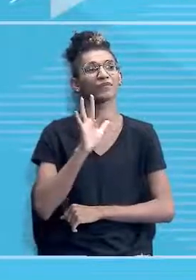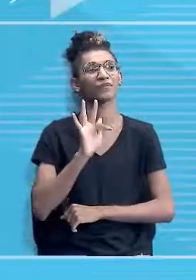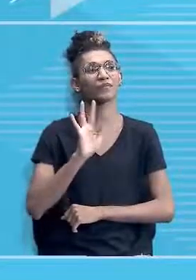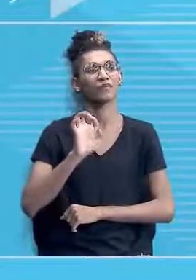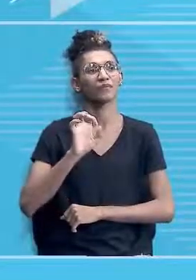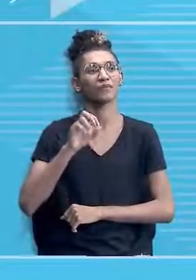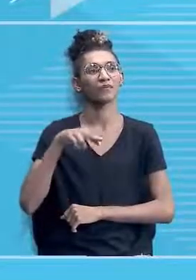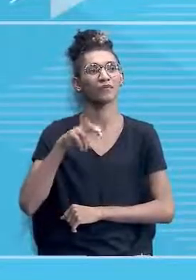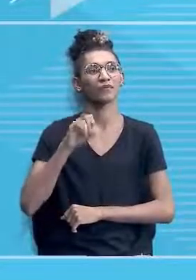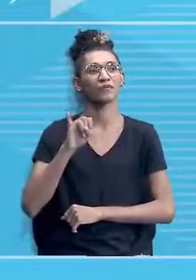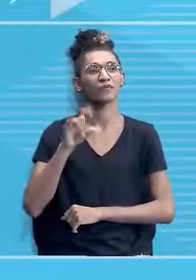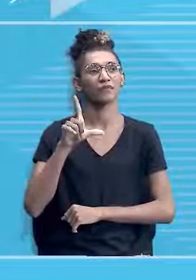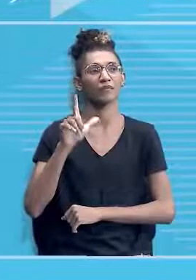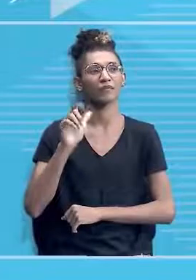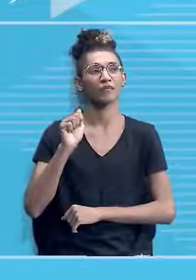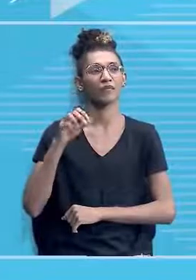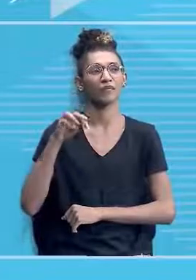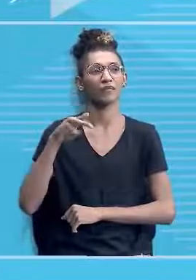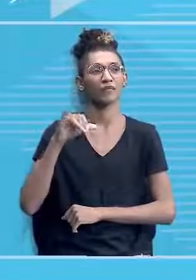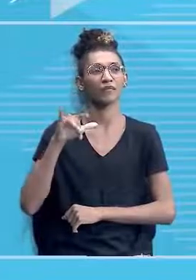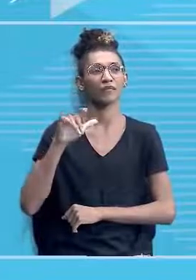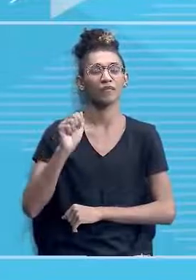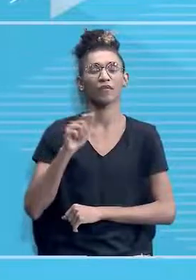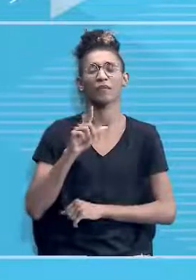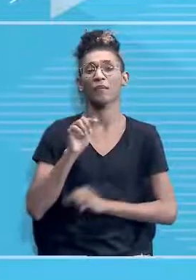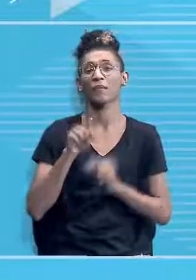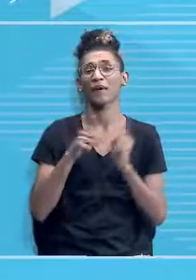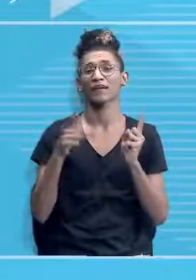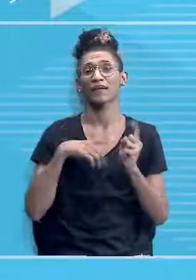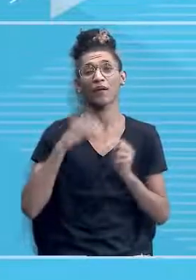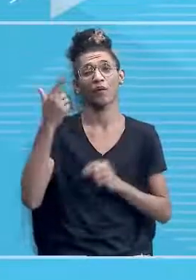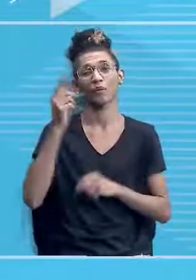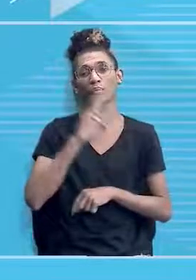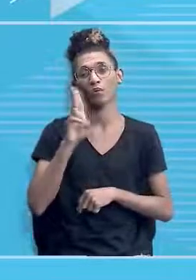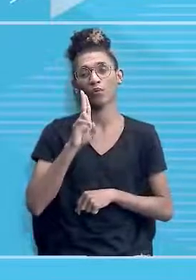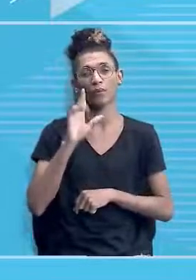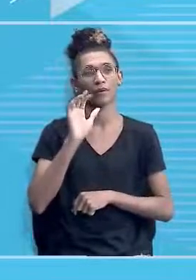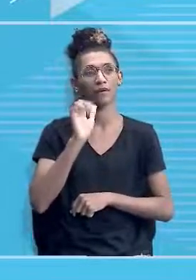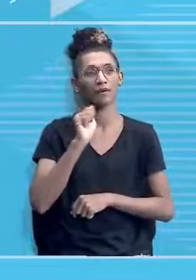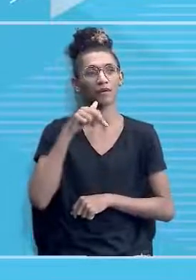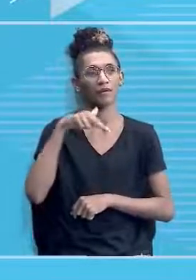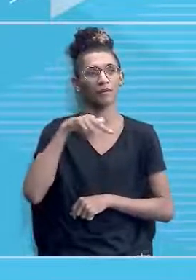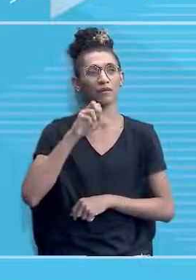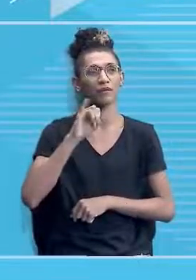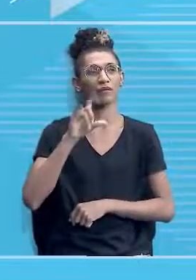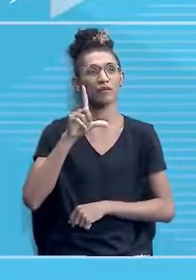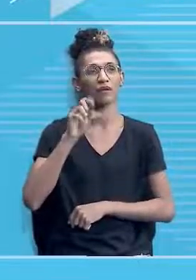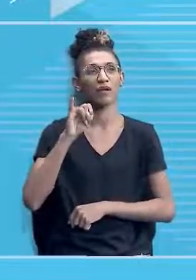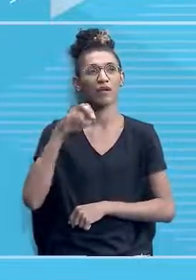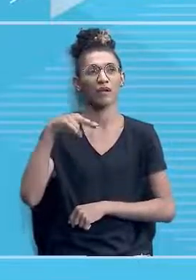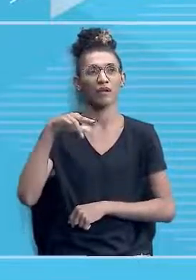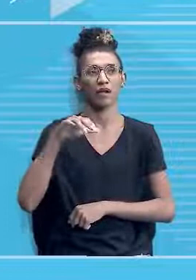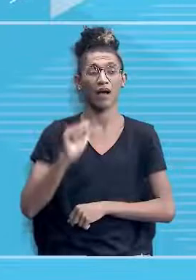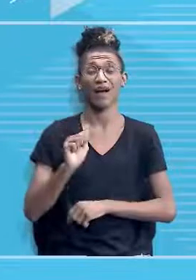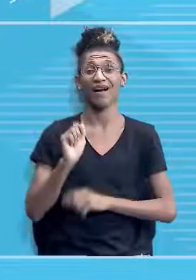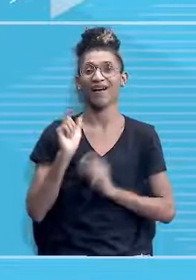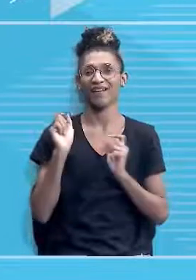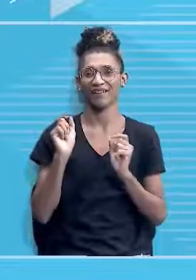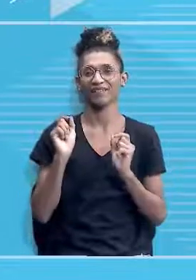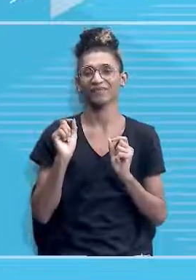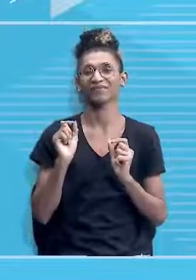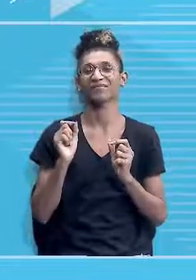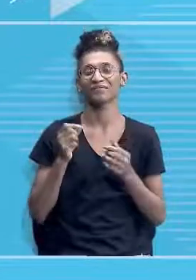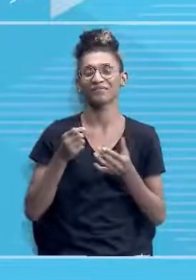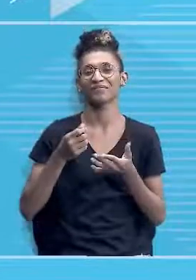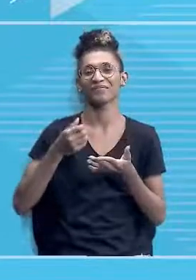só que ela é mais conhecida como anilina anilina é um corante utilizado em confeite de bolos